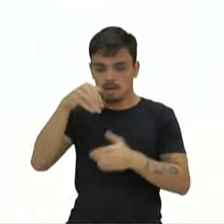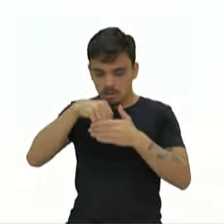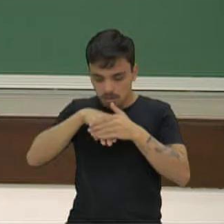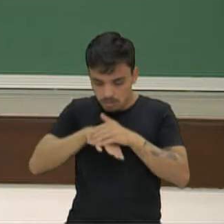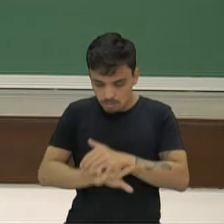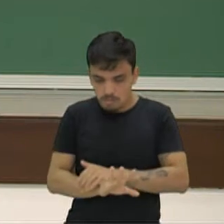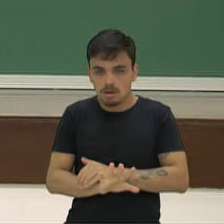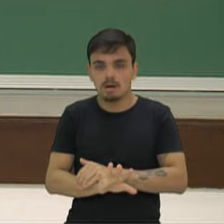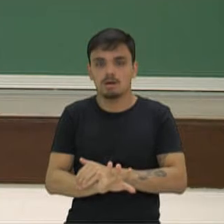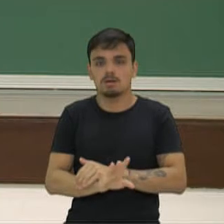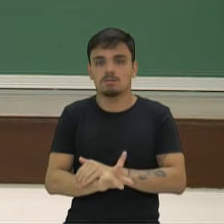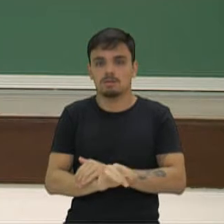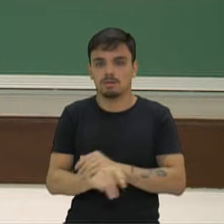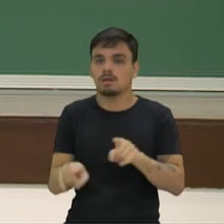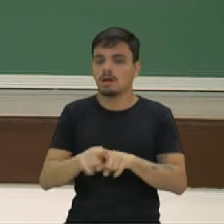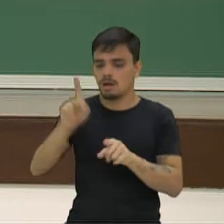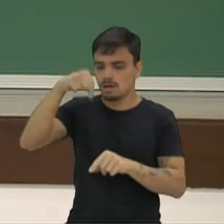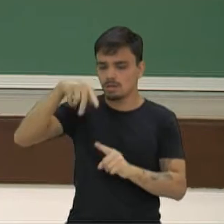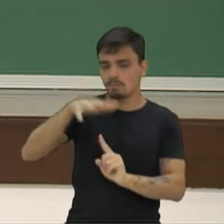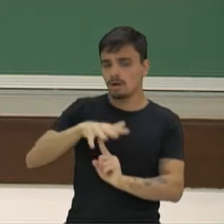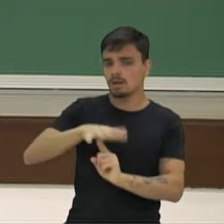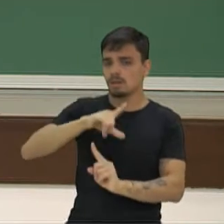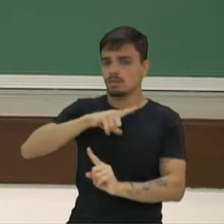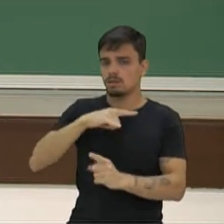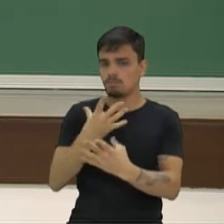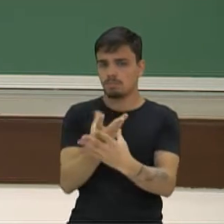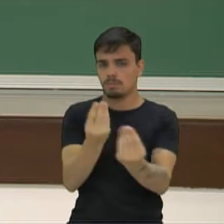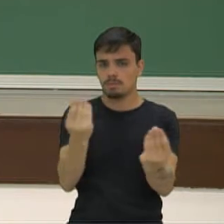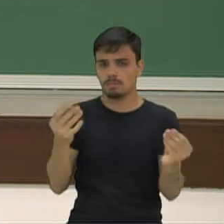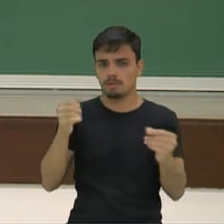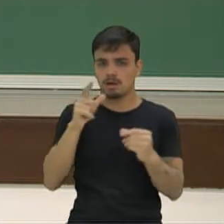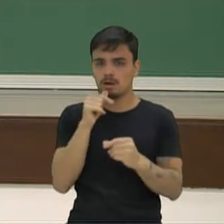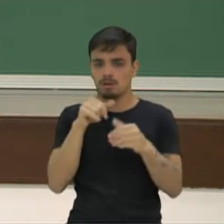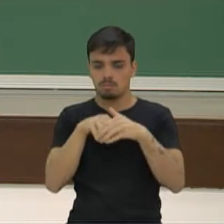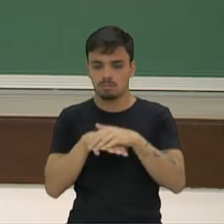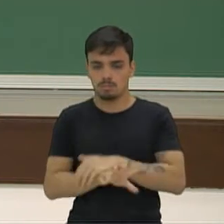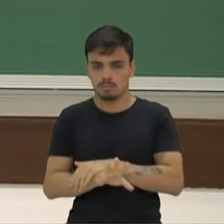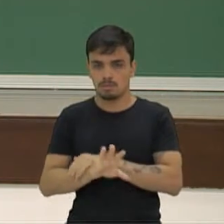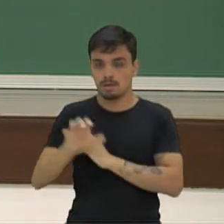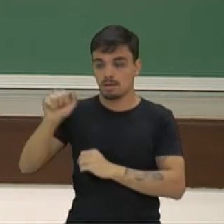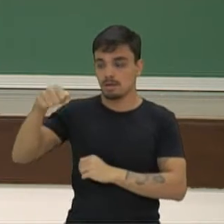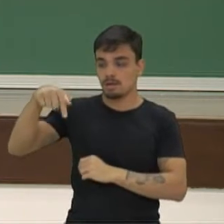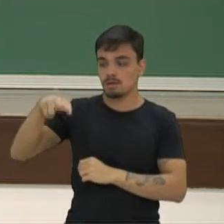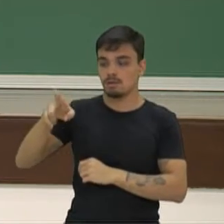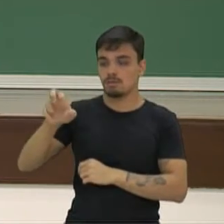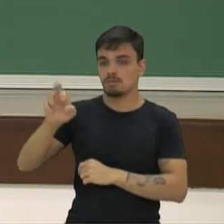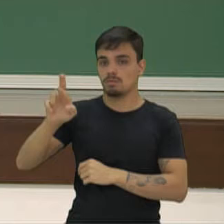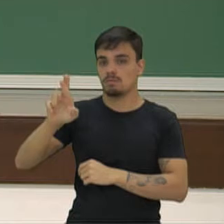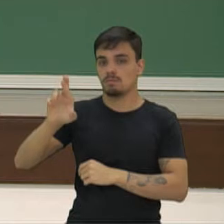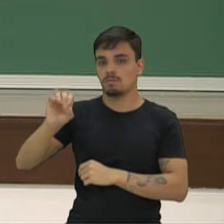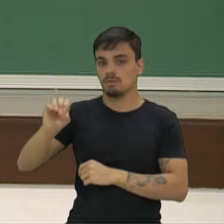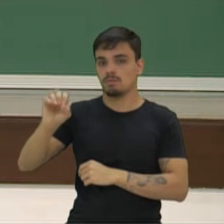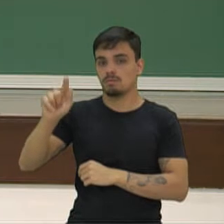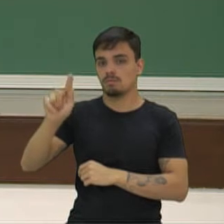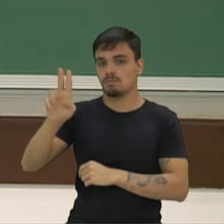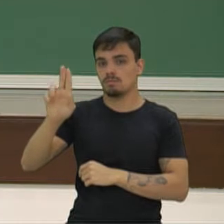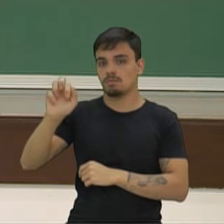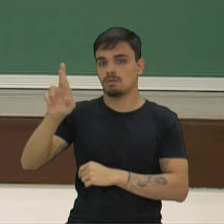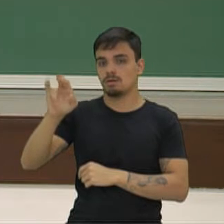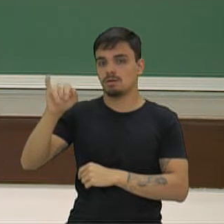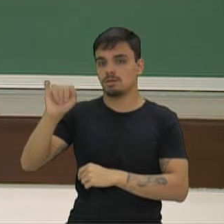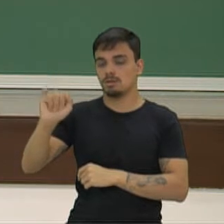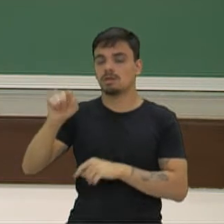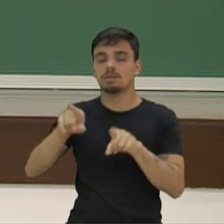O Paraná tem bastante água subterrânea, no aquífero Guarani, não esqueça disso. Continua lá o texto. E daí